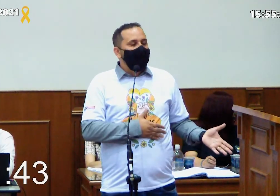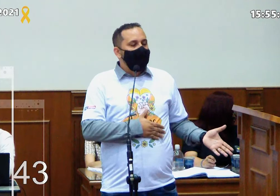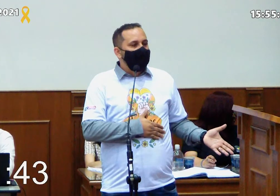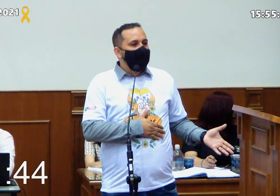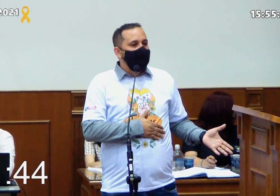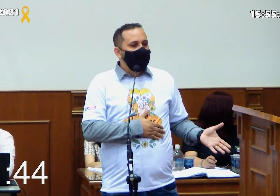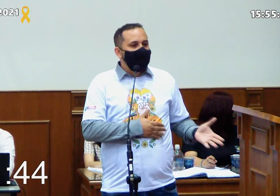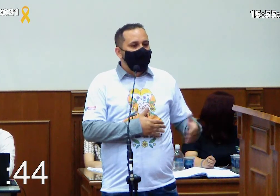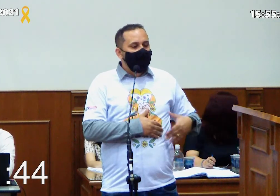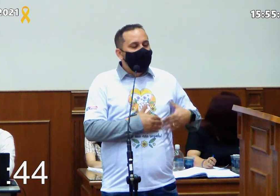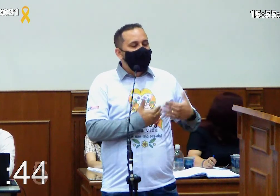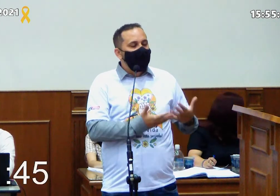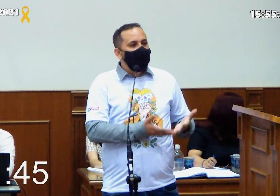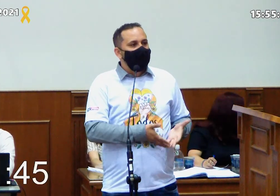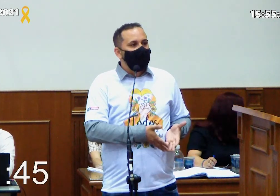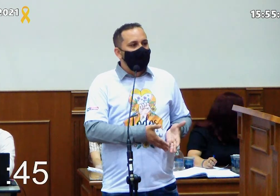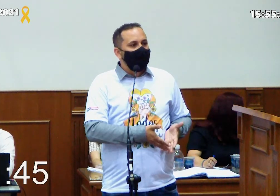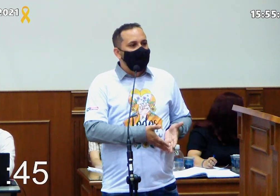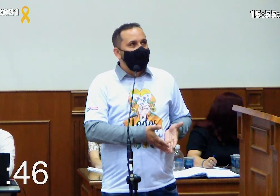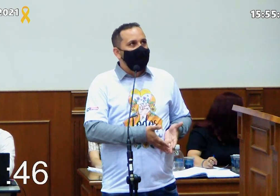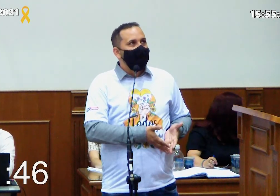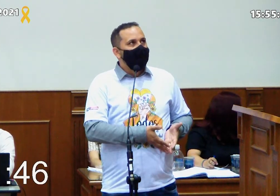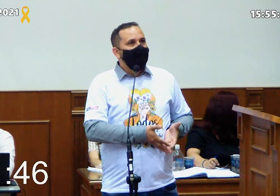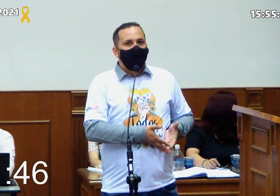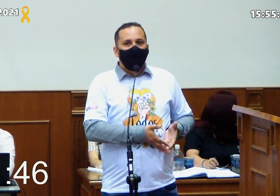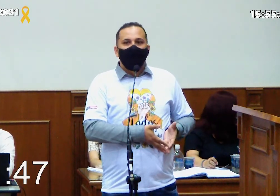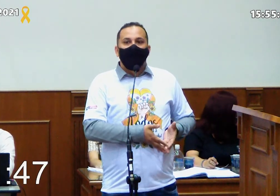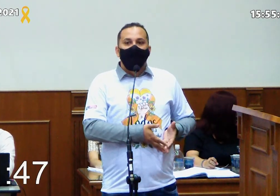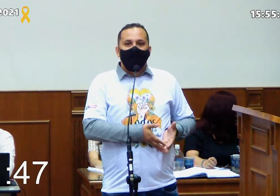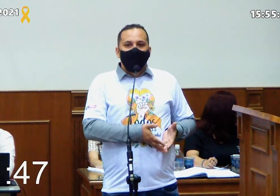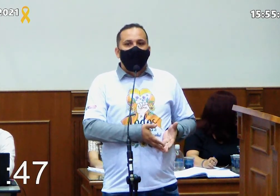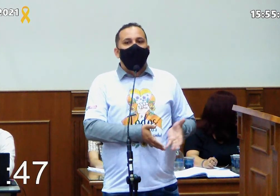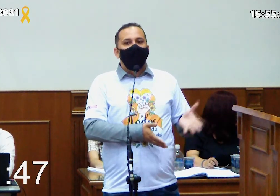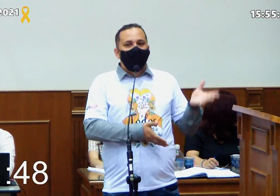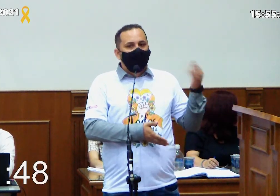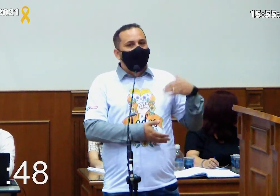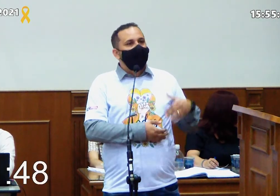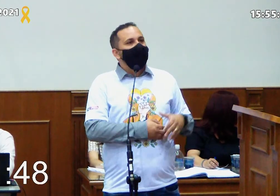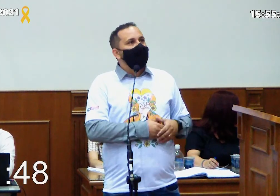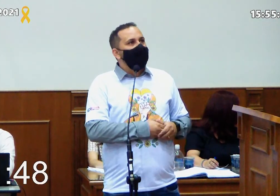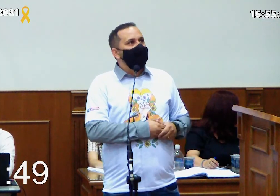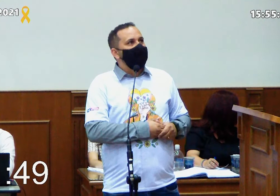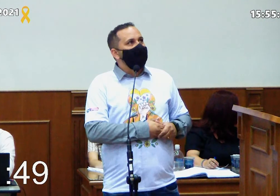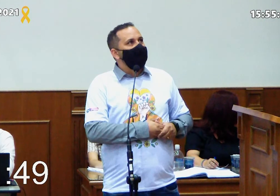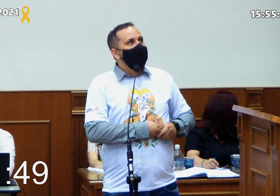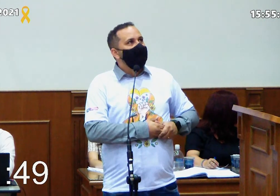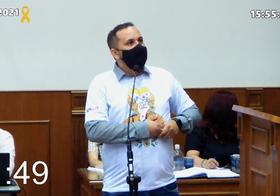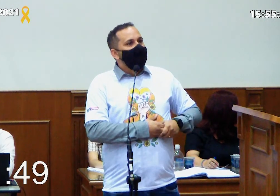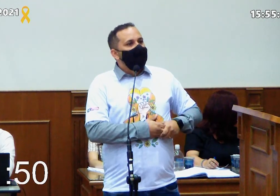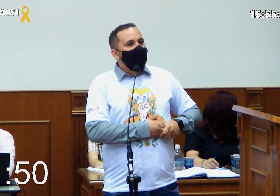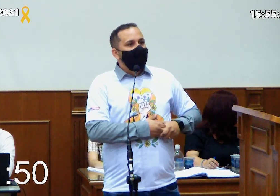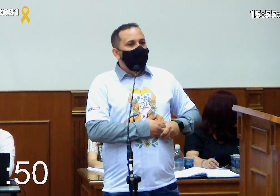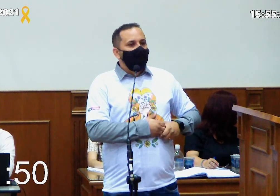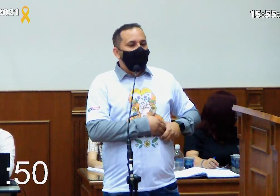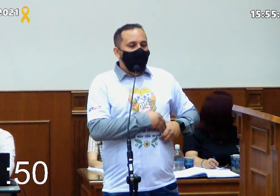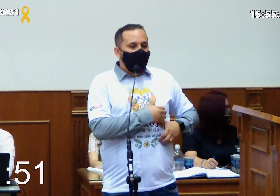venha cair para nós, mas dando essa explicação, ô presidente, acaba caindo em nós, achando